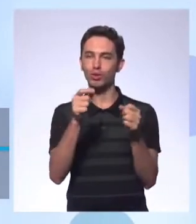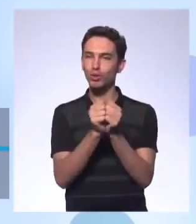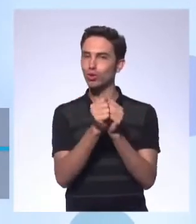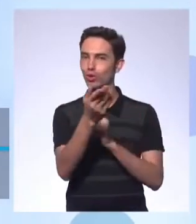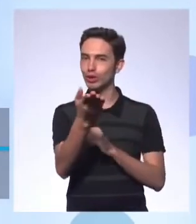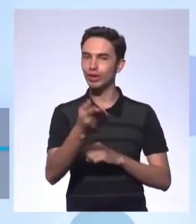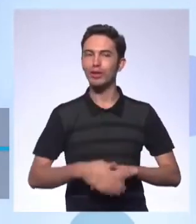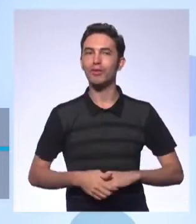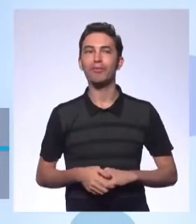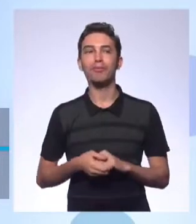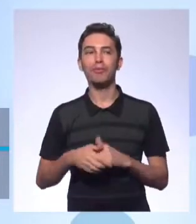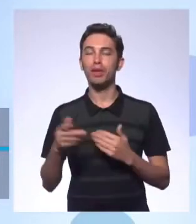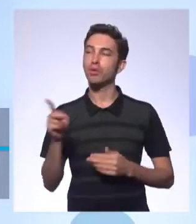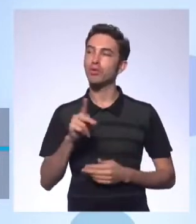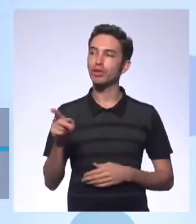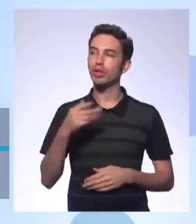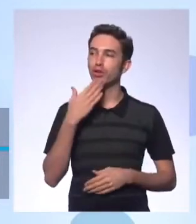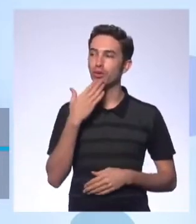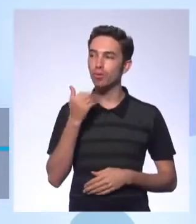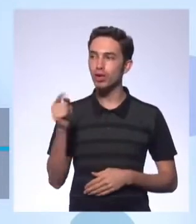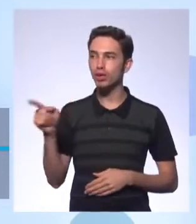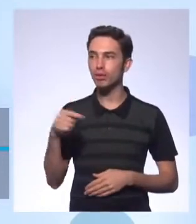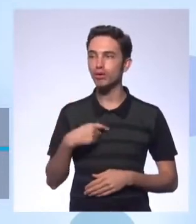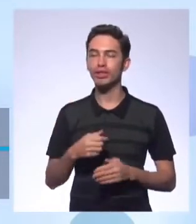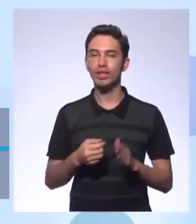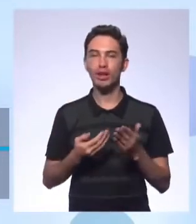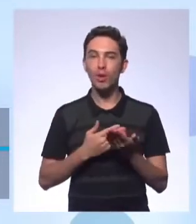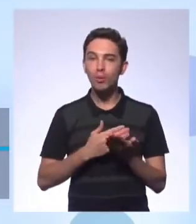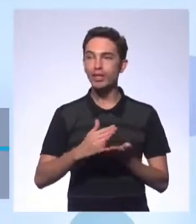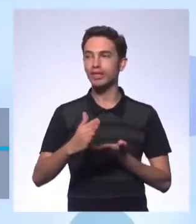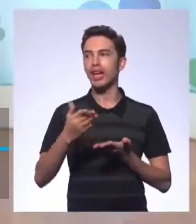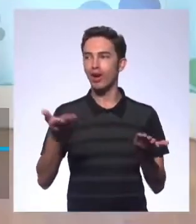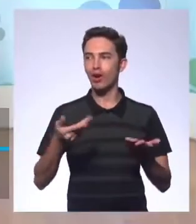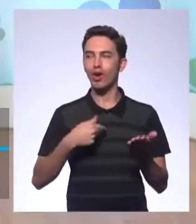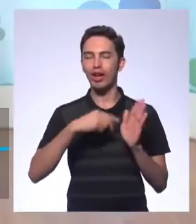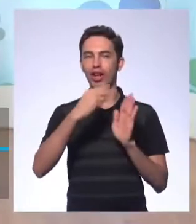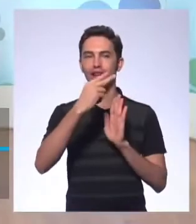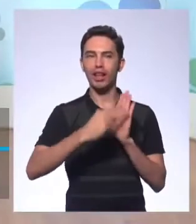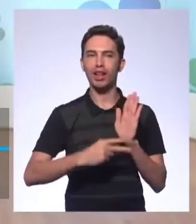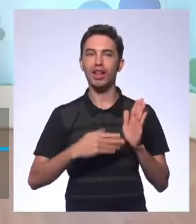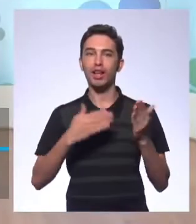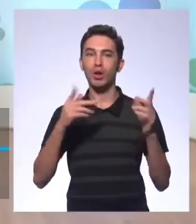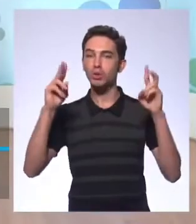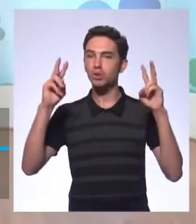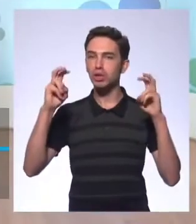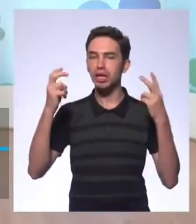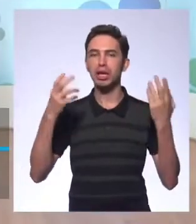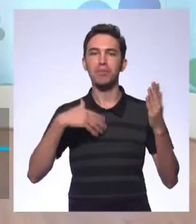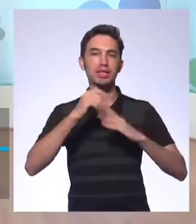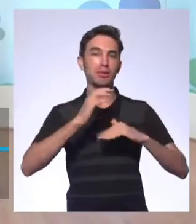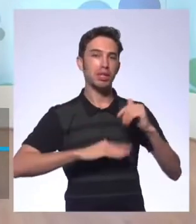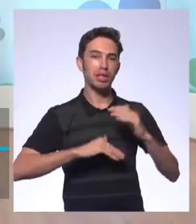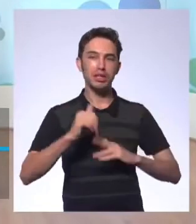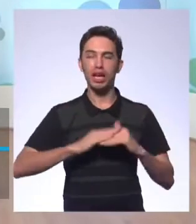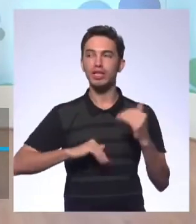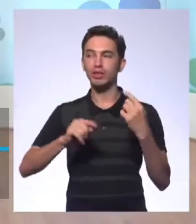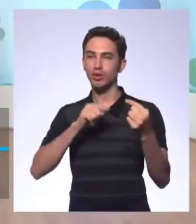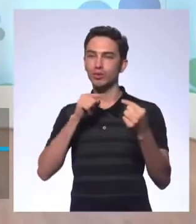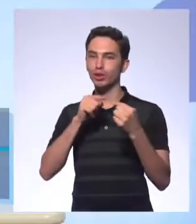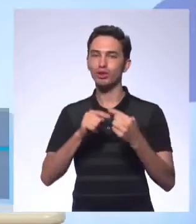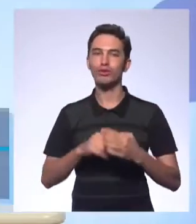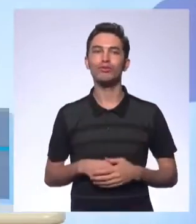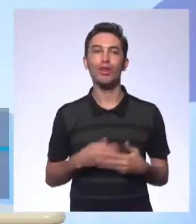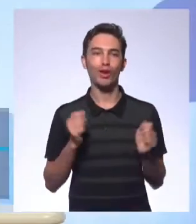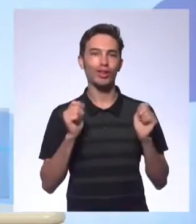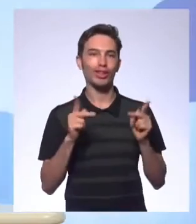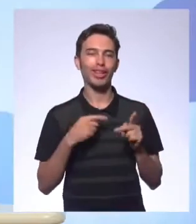vocês. Professora Janaína, eu vou pedir para você fazer essa parte introdutória e ler aqui o tema da aula, as habilidades e os objetivos. Tá